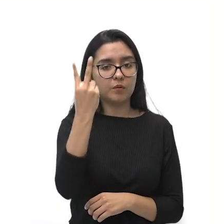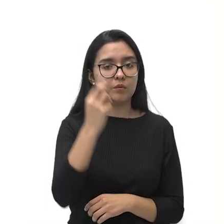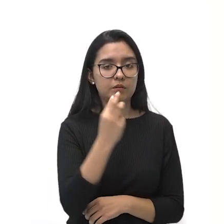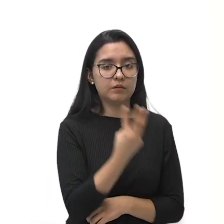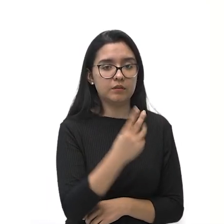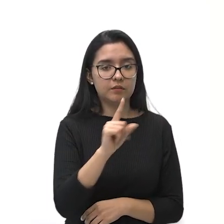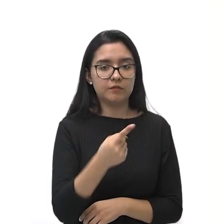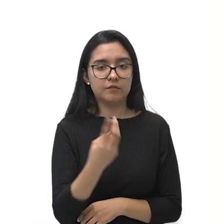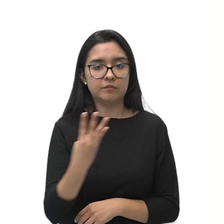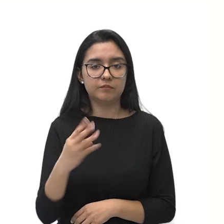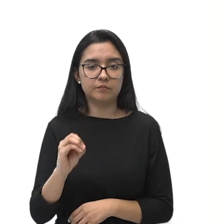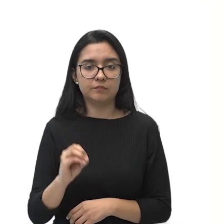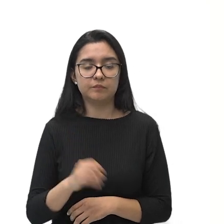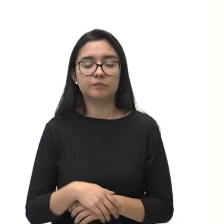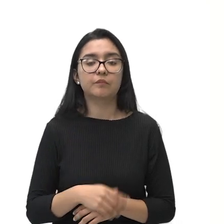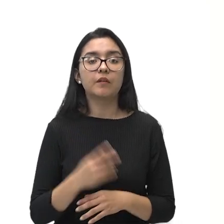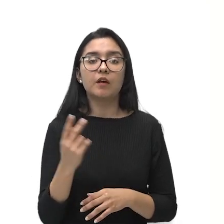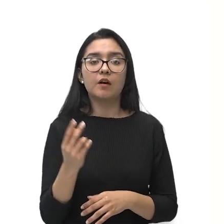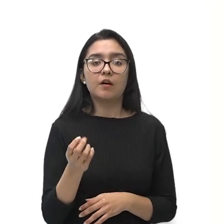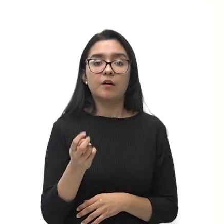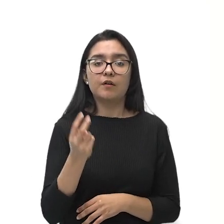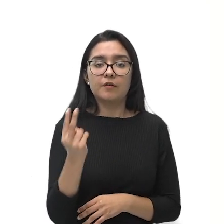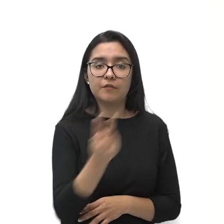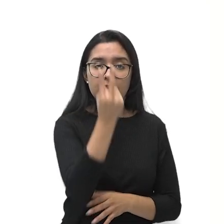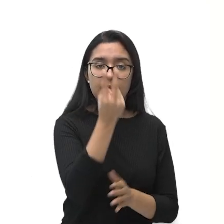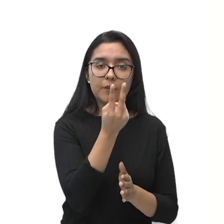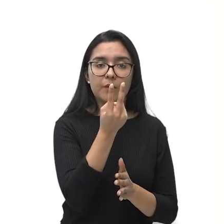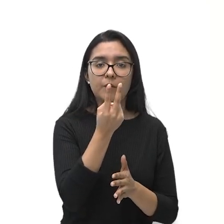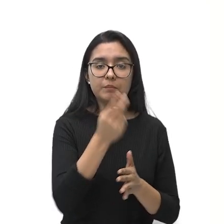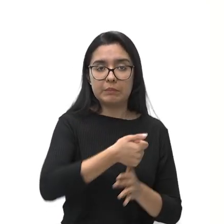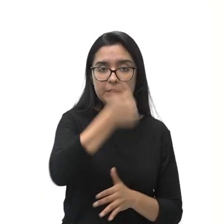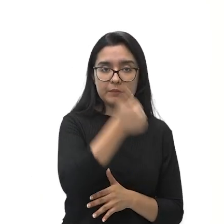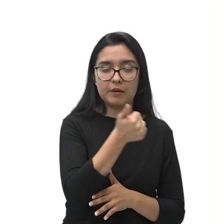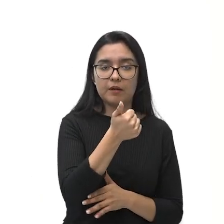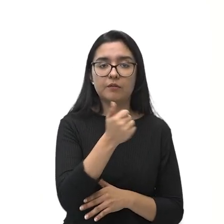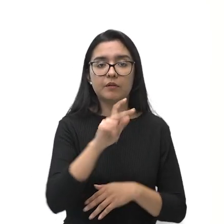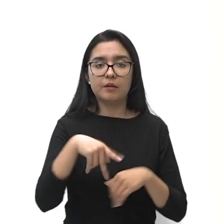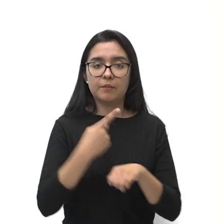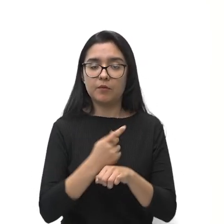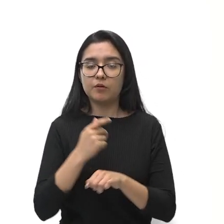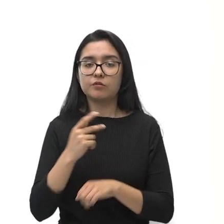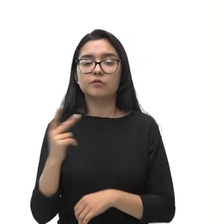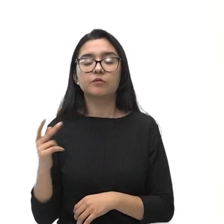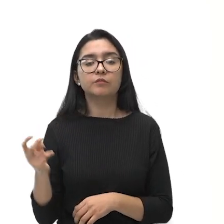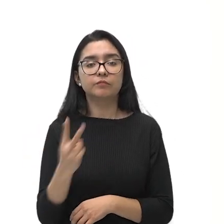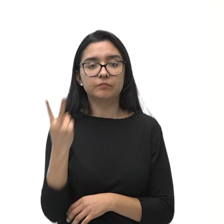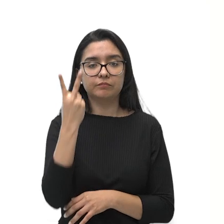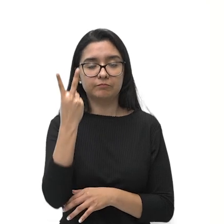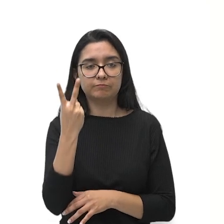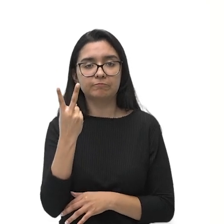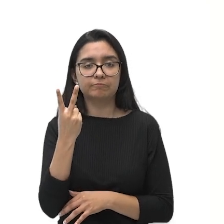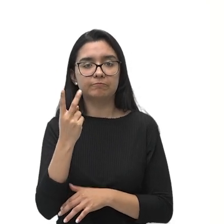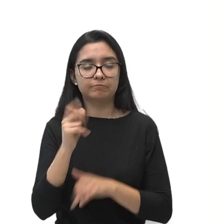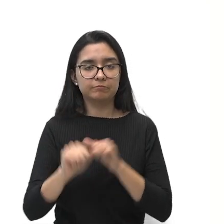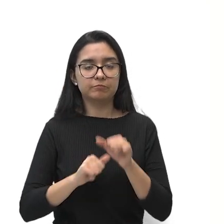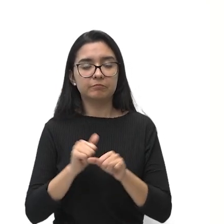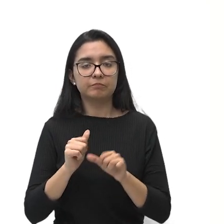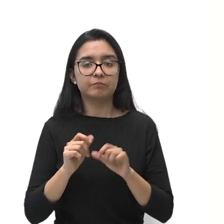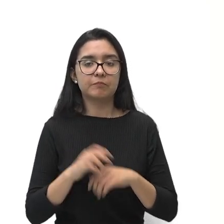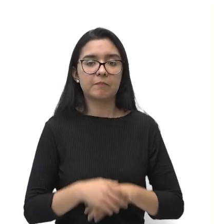preço final menos o preço inicial. Qual foi o preço final? R$ 38,90. Qual o preço inicial?